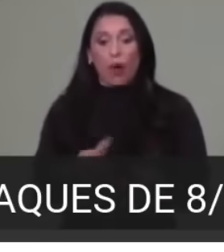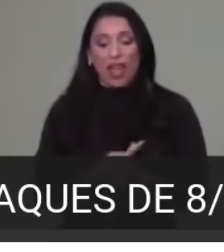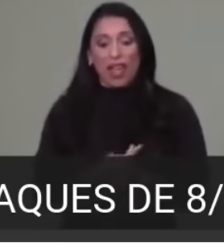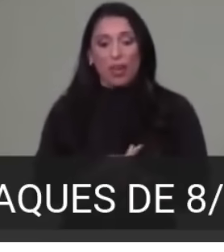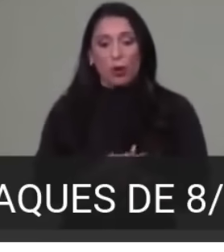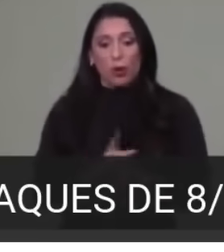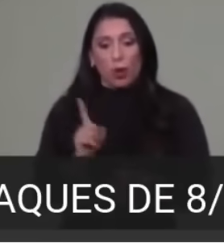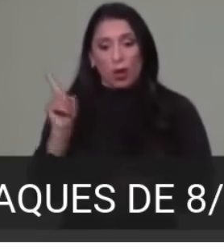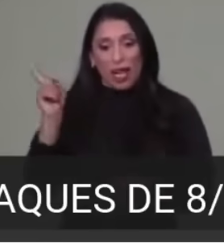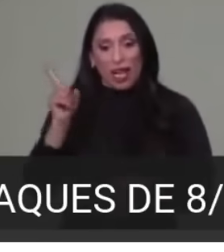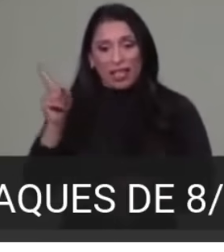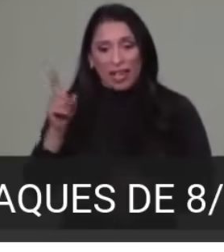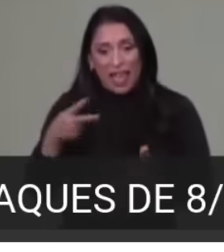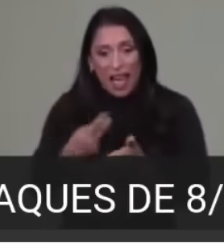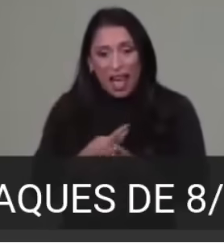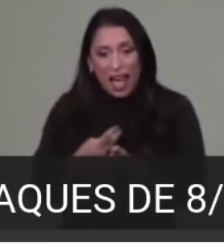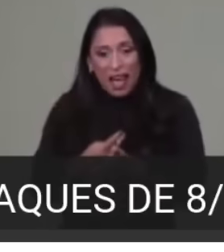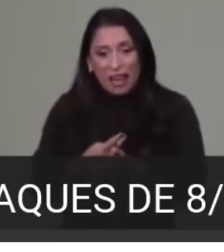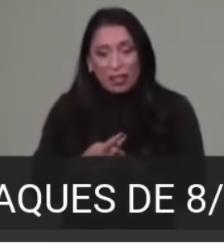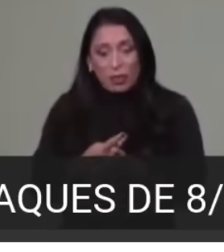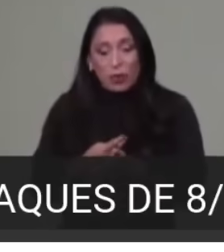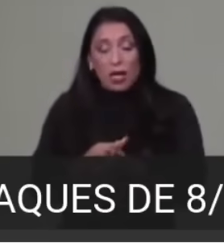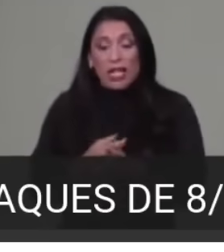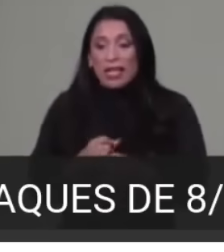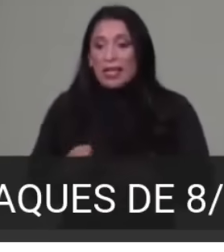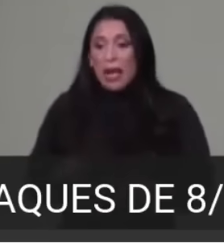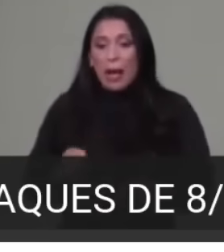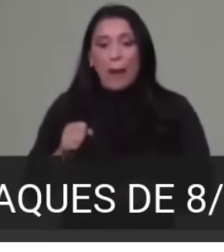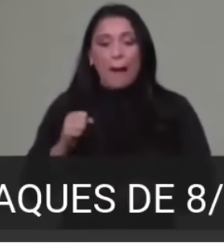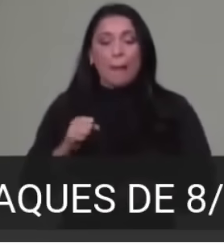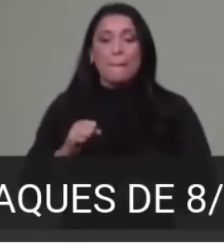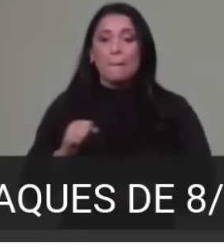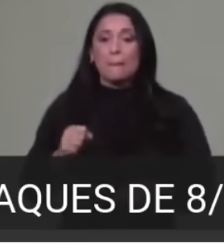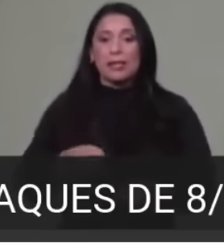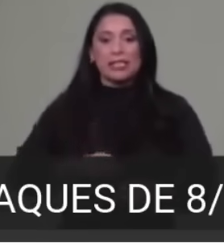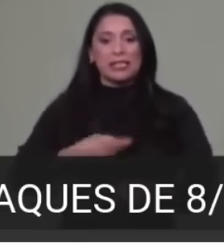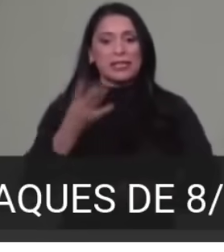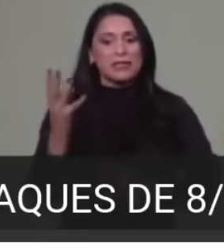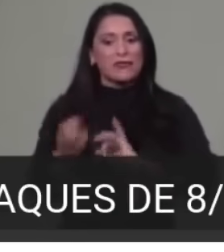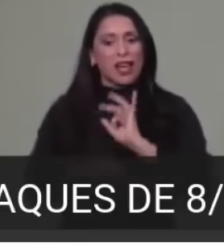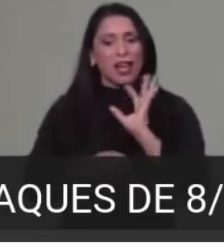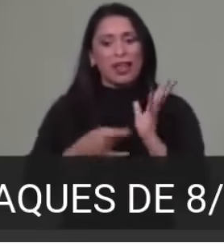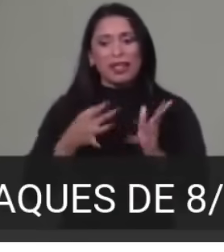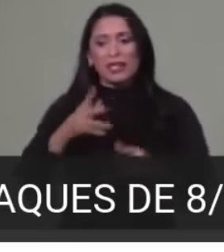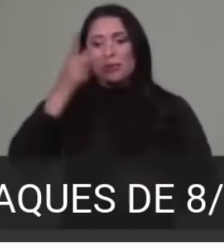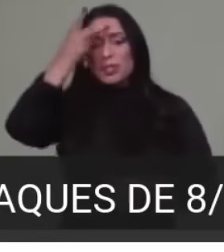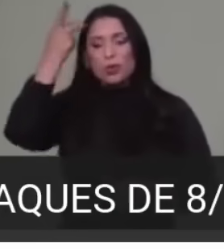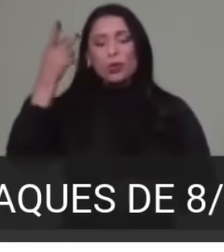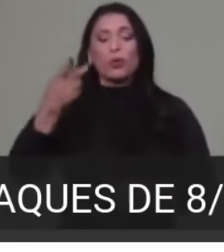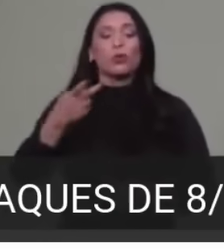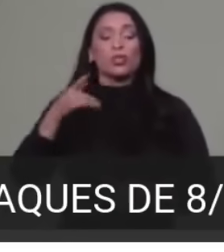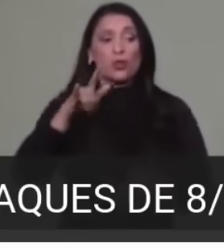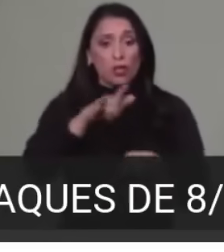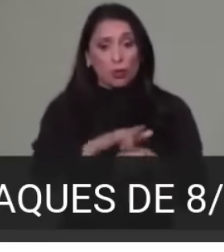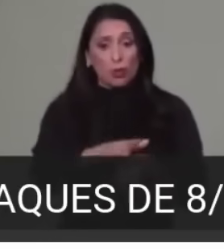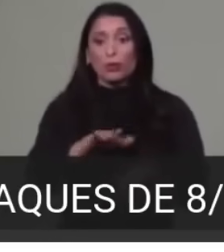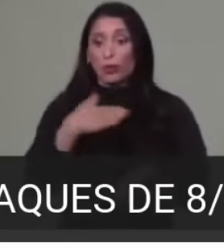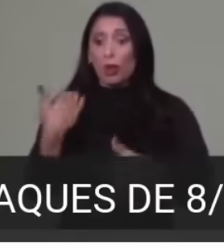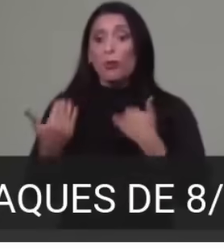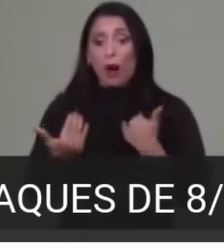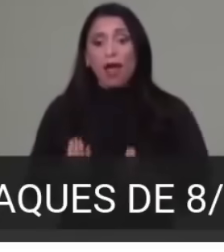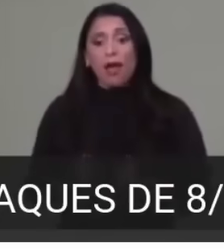montagem do dispositivo aquilo teria matado centenas e centenas de pessoas que estavam no aeroporto